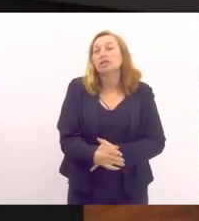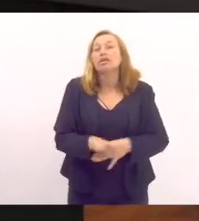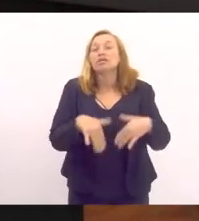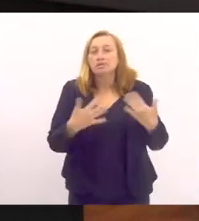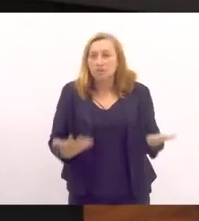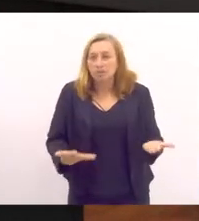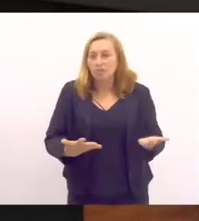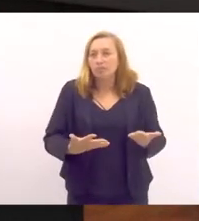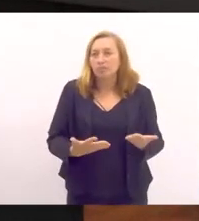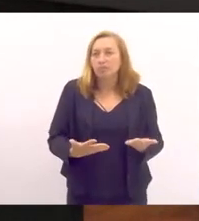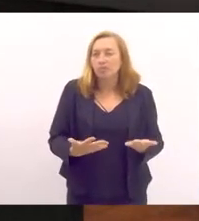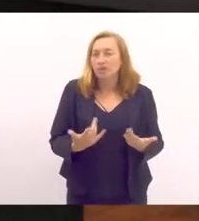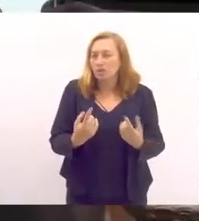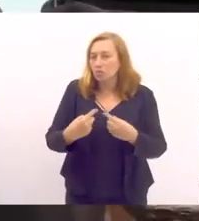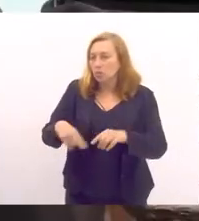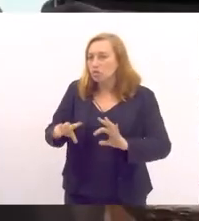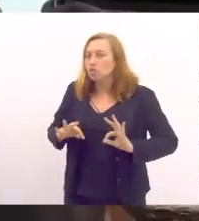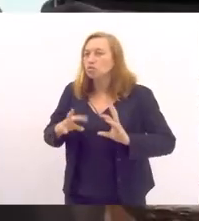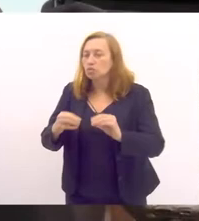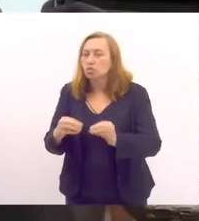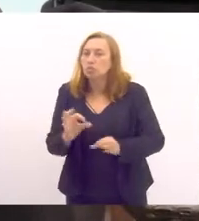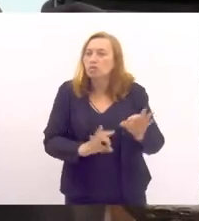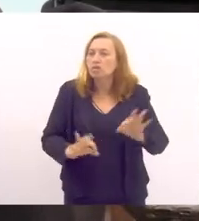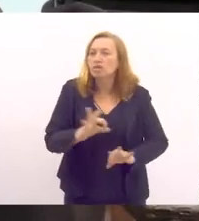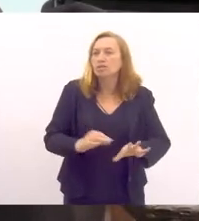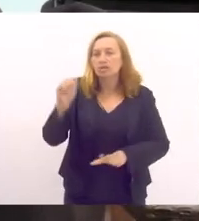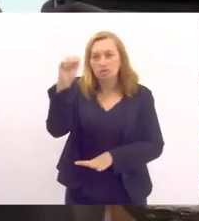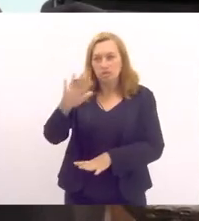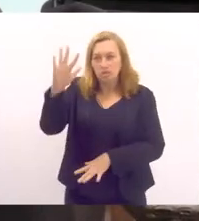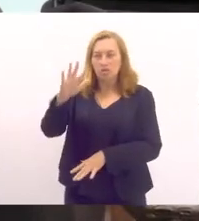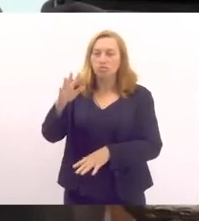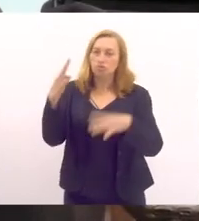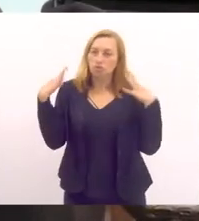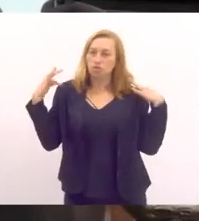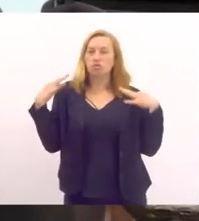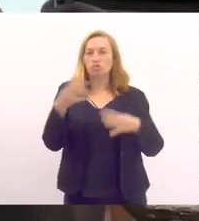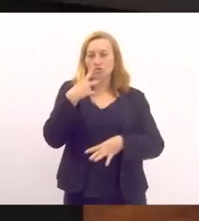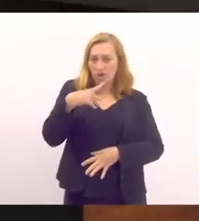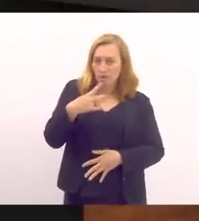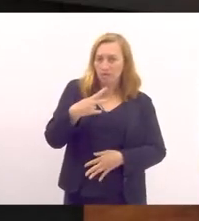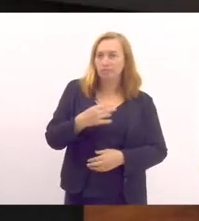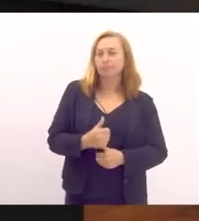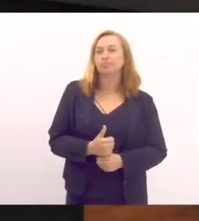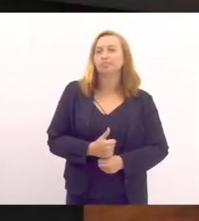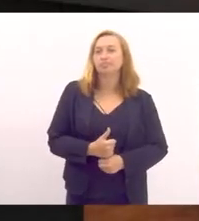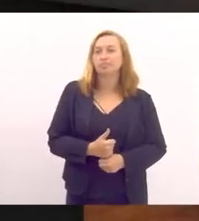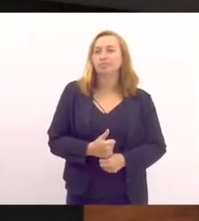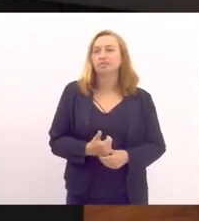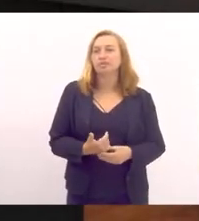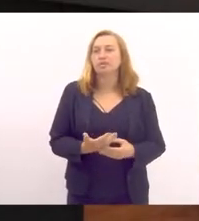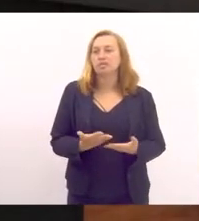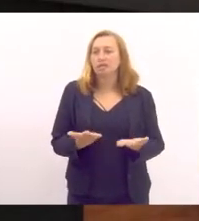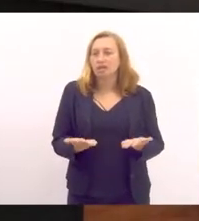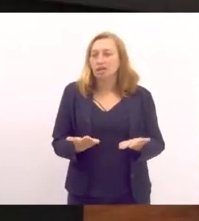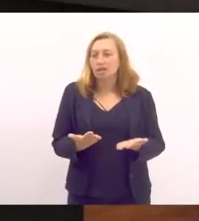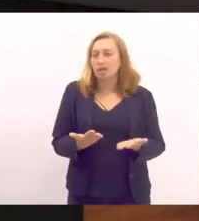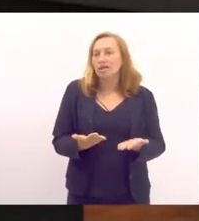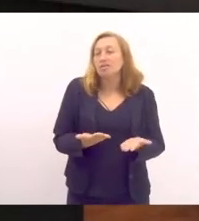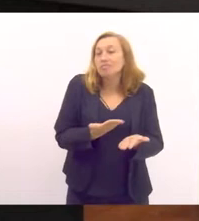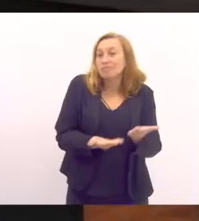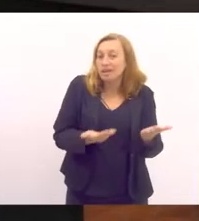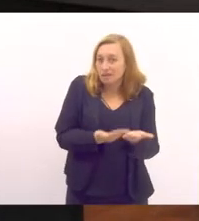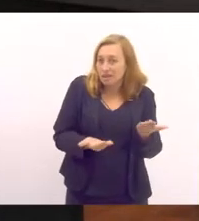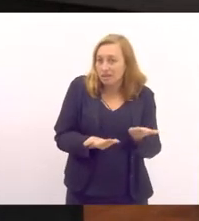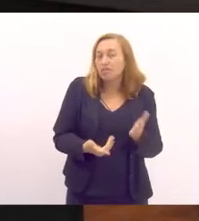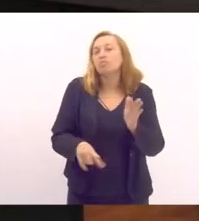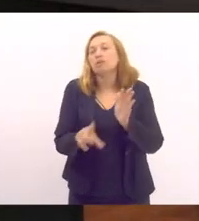assim, a gente está indo na contramão do que o Plano Nacional de Turismo fala, né? Então, a gente já está queimando na largada. Já é uma